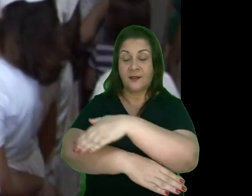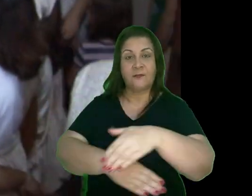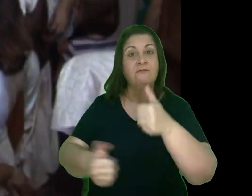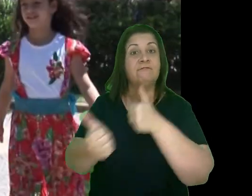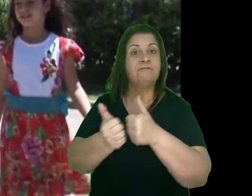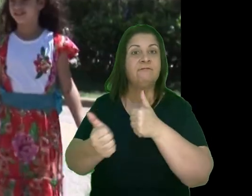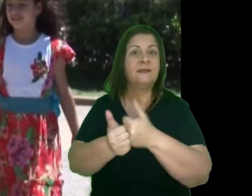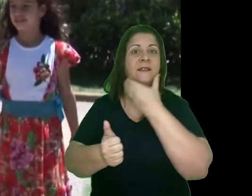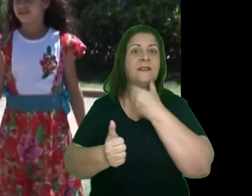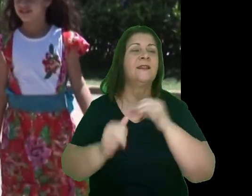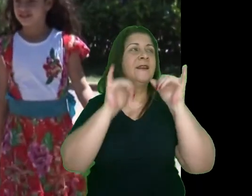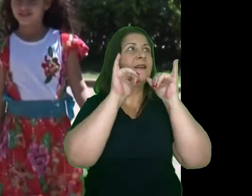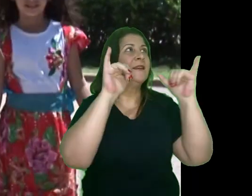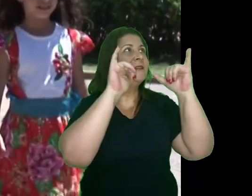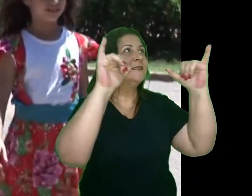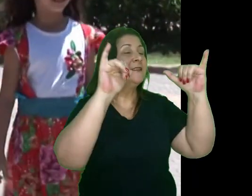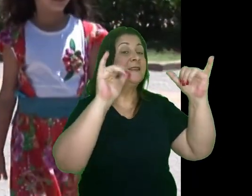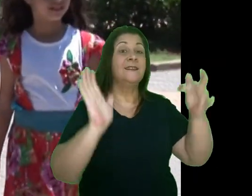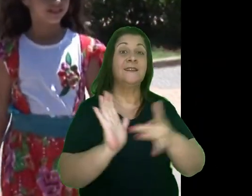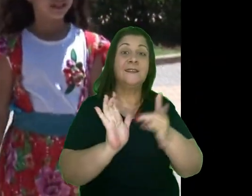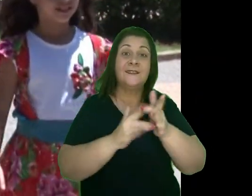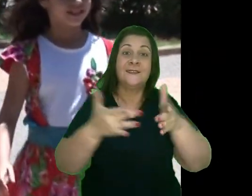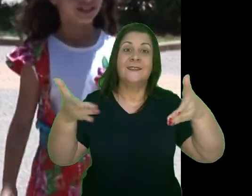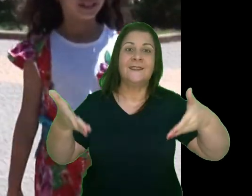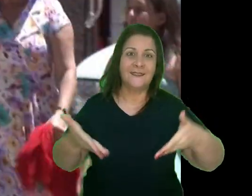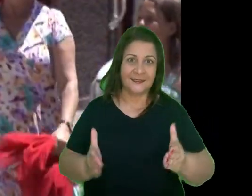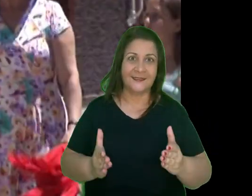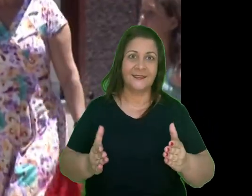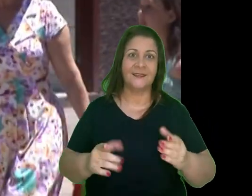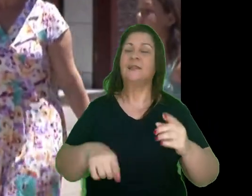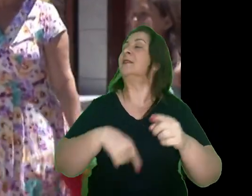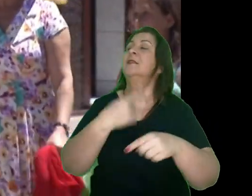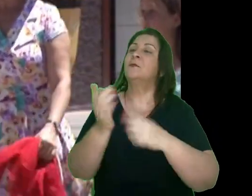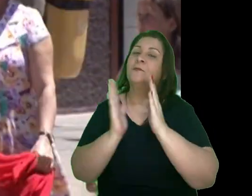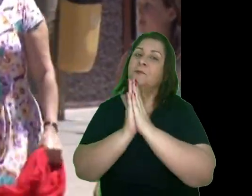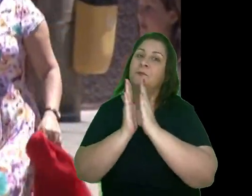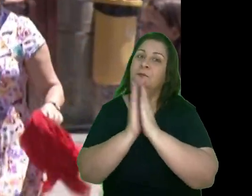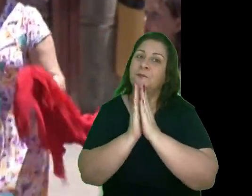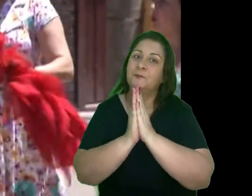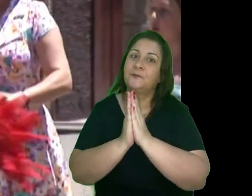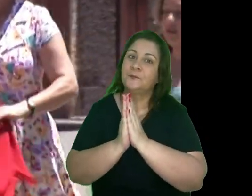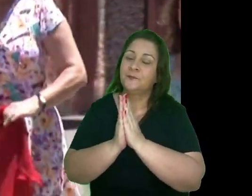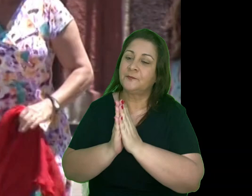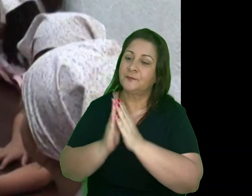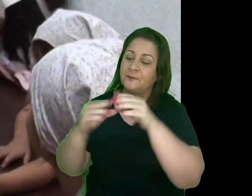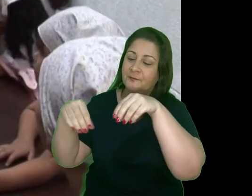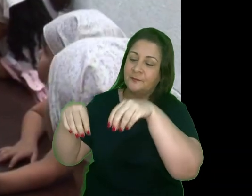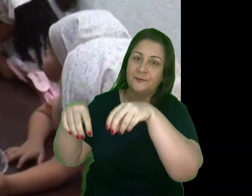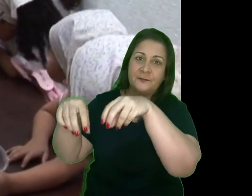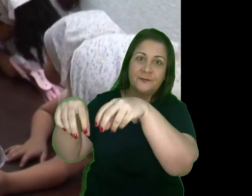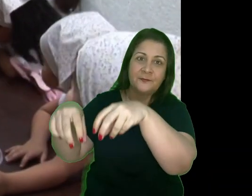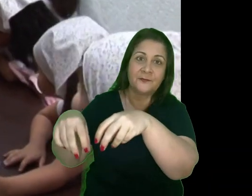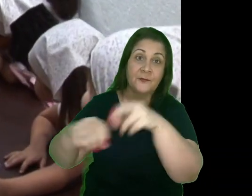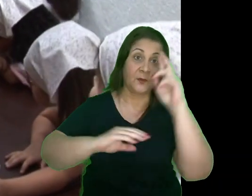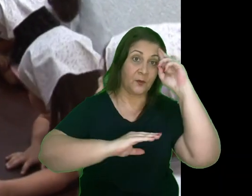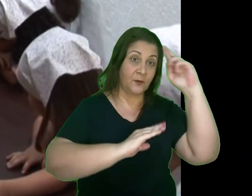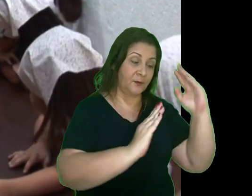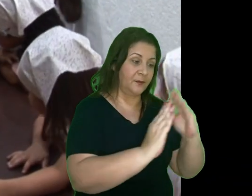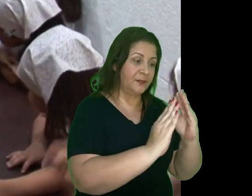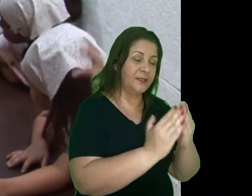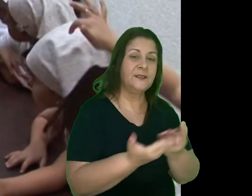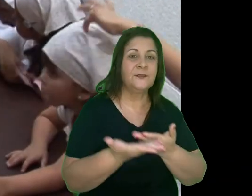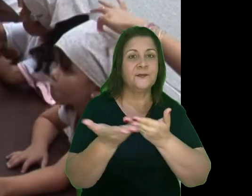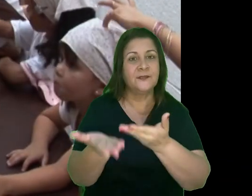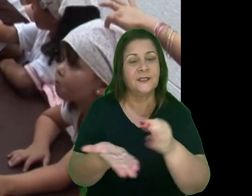saem pelas ruas próximo ao Natal, anunciando o nascimento de Jesus. Depois de rezarem no presépio, o dono da